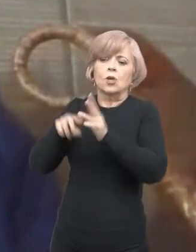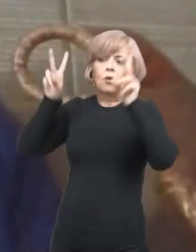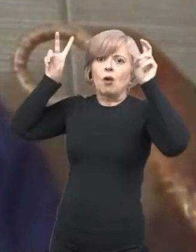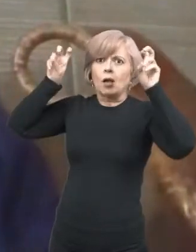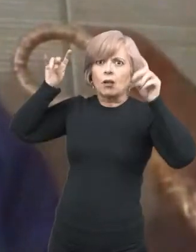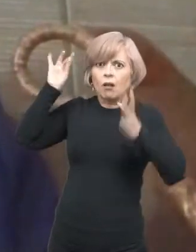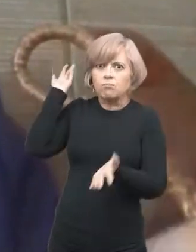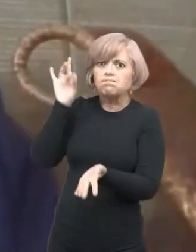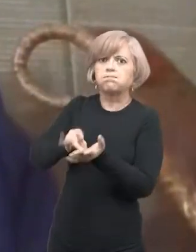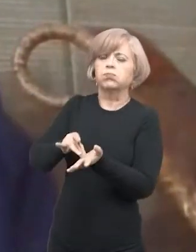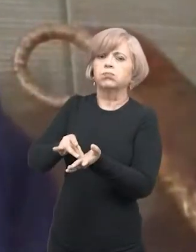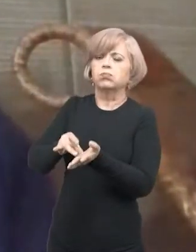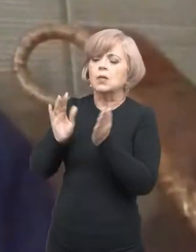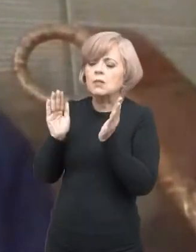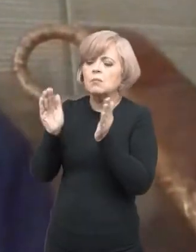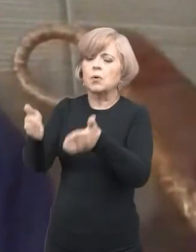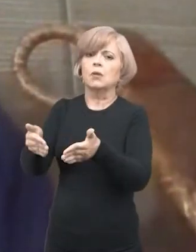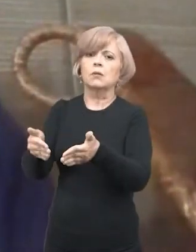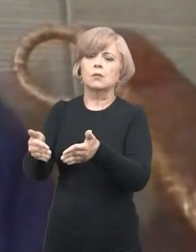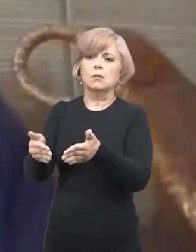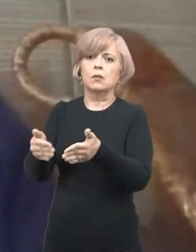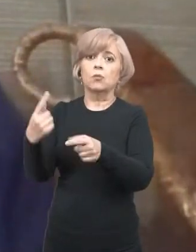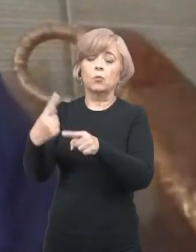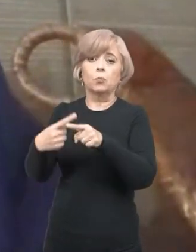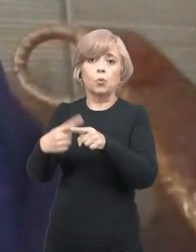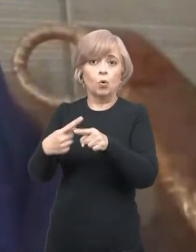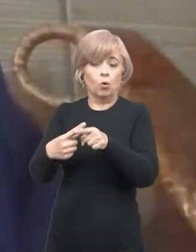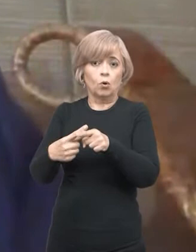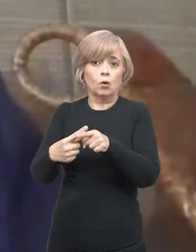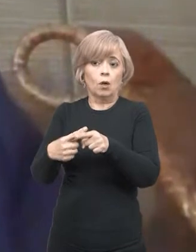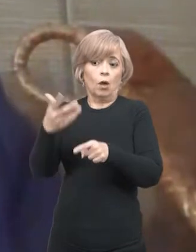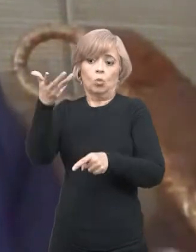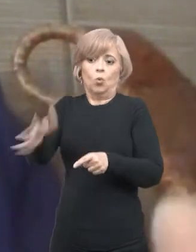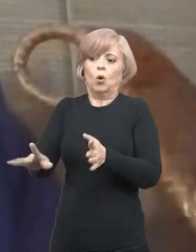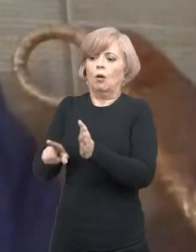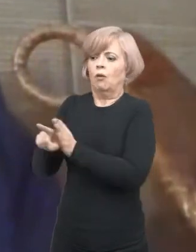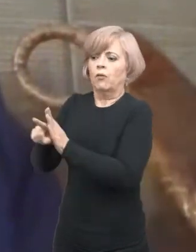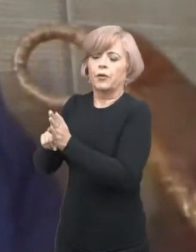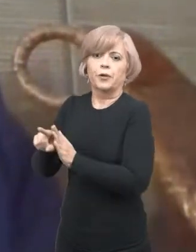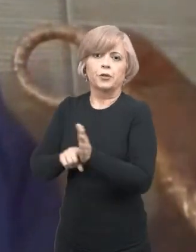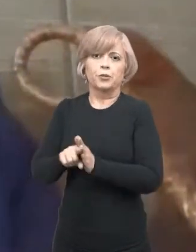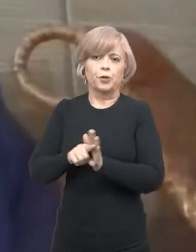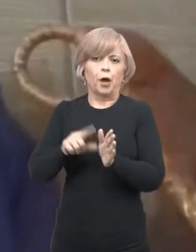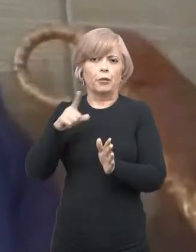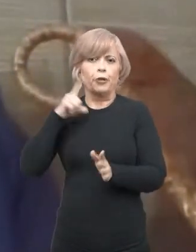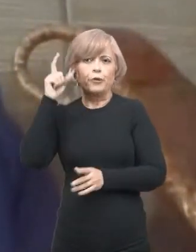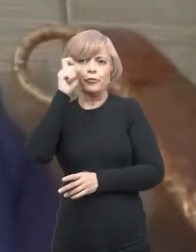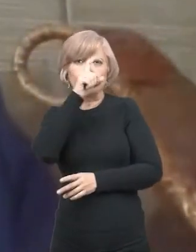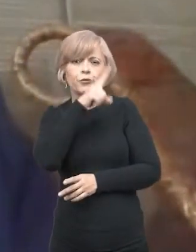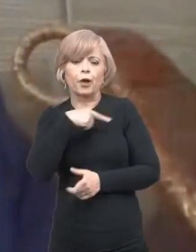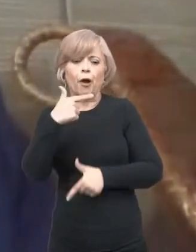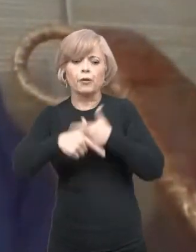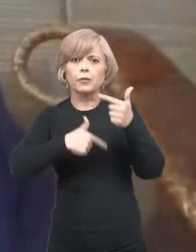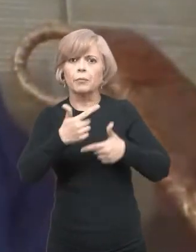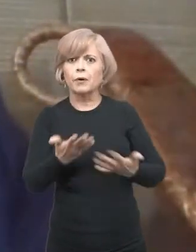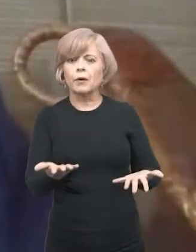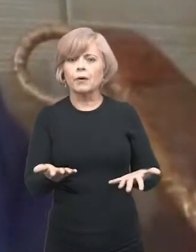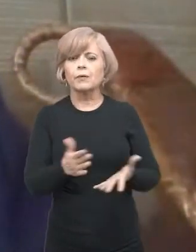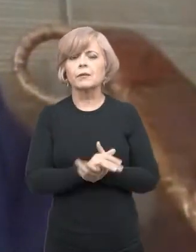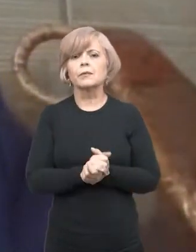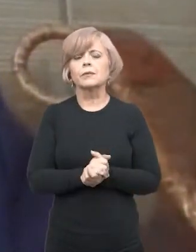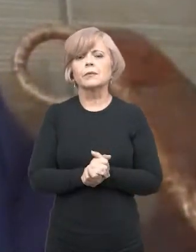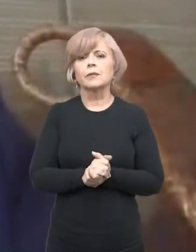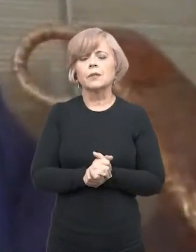naquele caso concreto, naquele caso específico, porque não se quer investigar ou existe alguma dificuldade